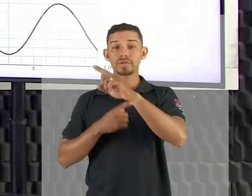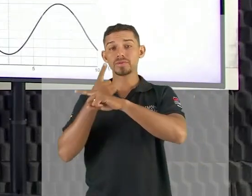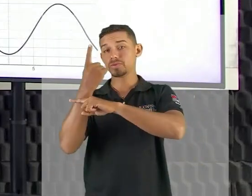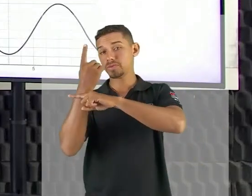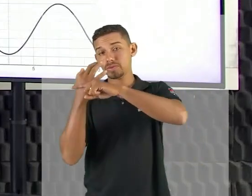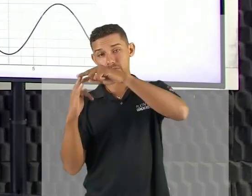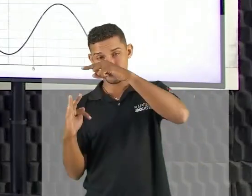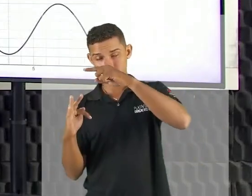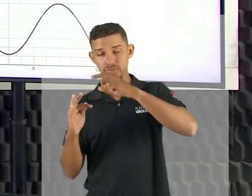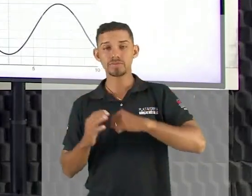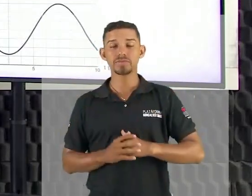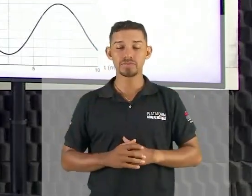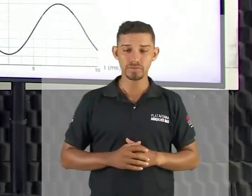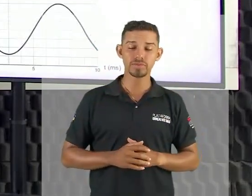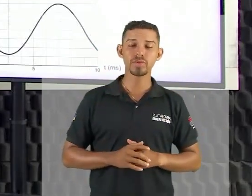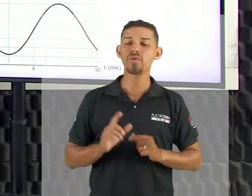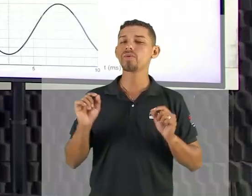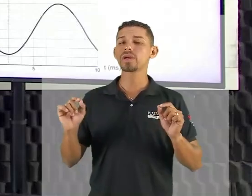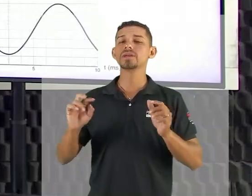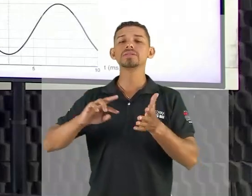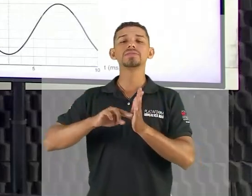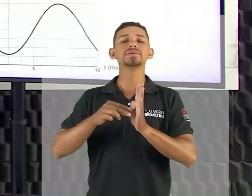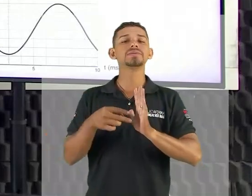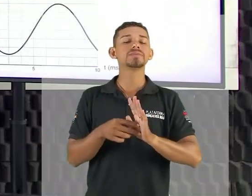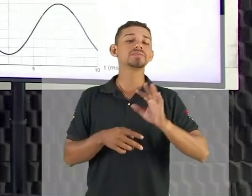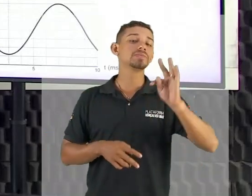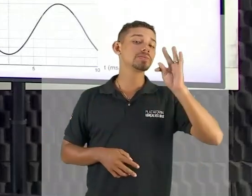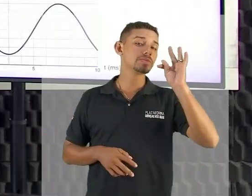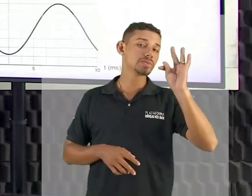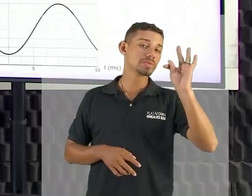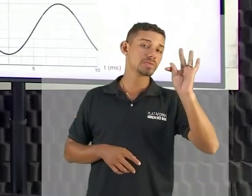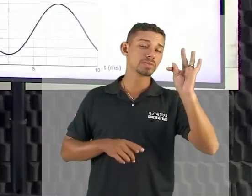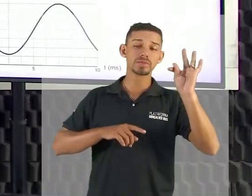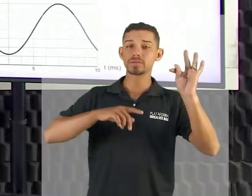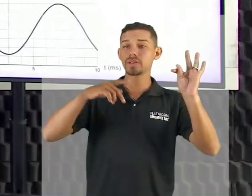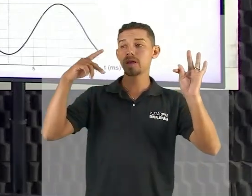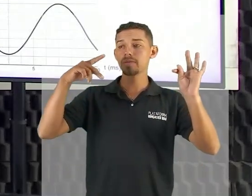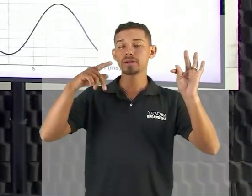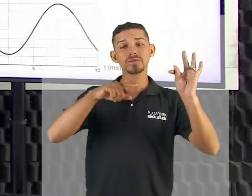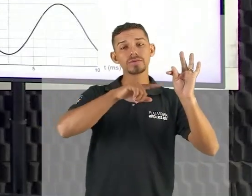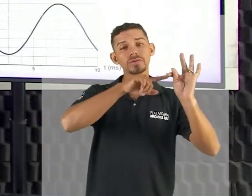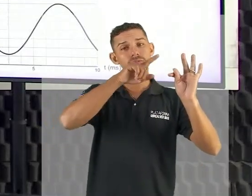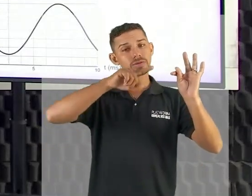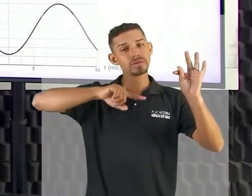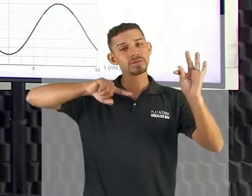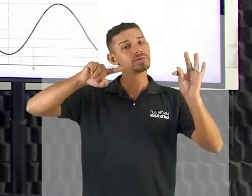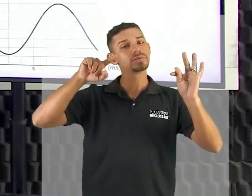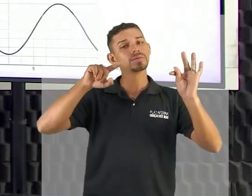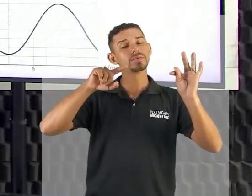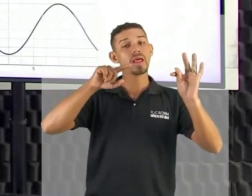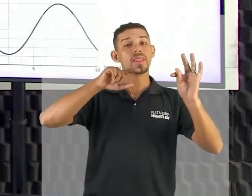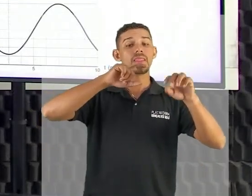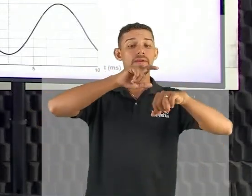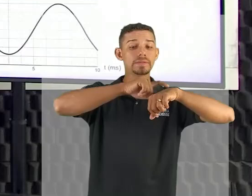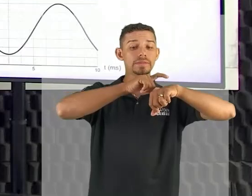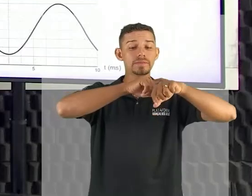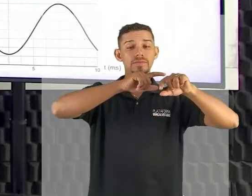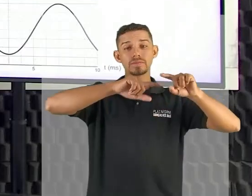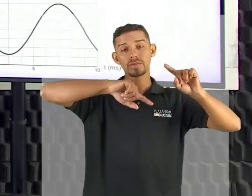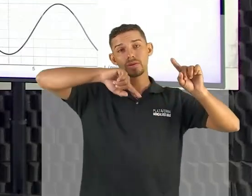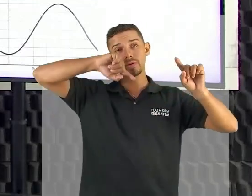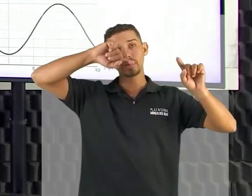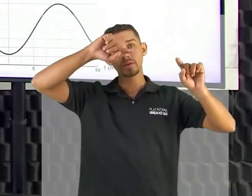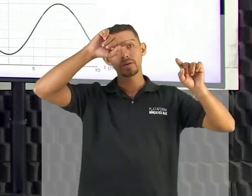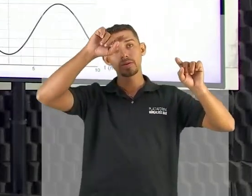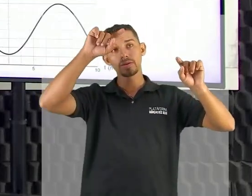frequência e o que que é o período é o intervalo de tempo gasto para uma